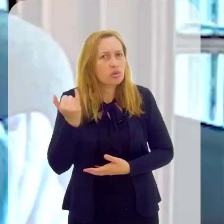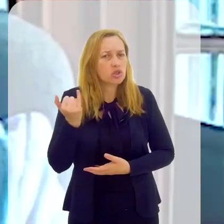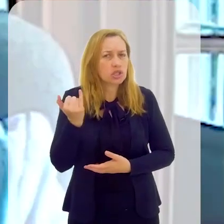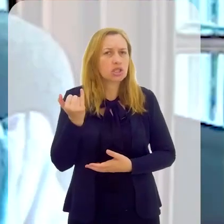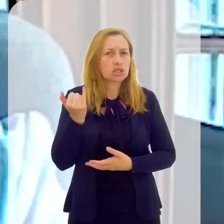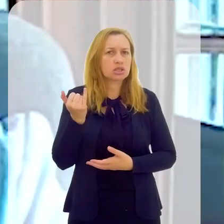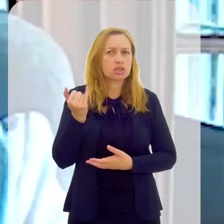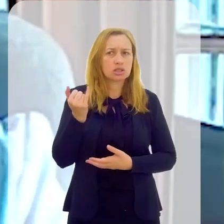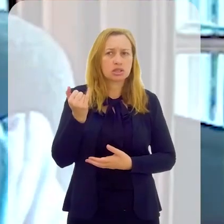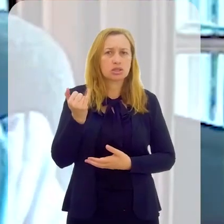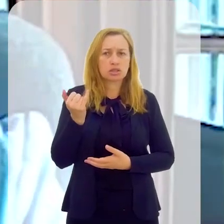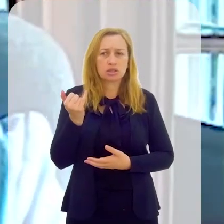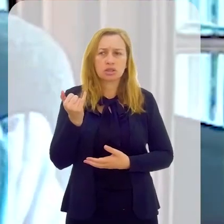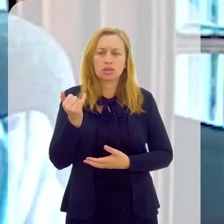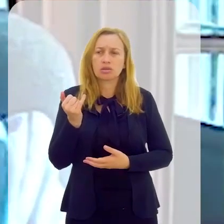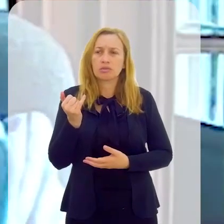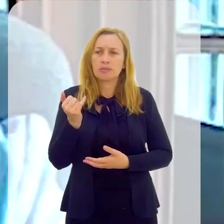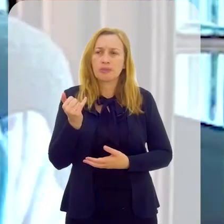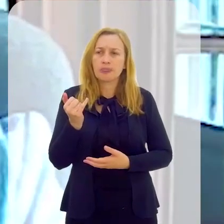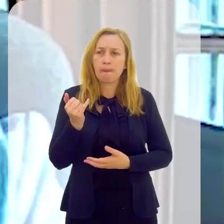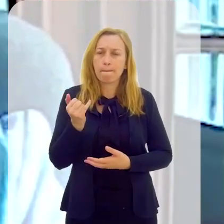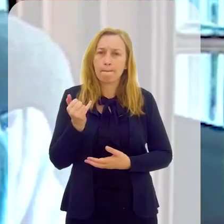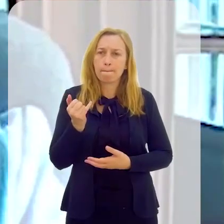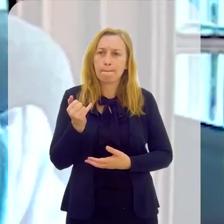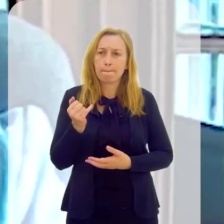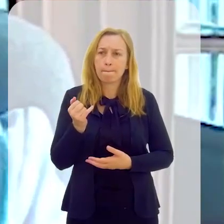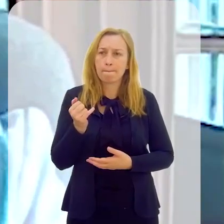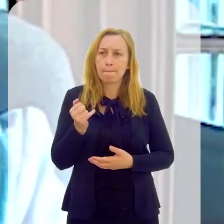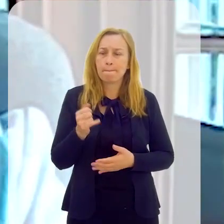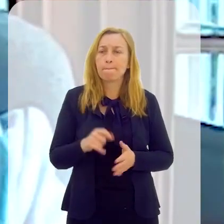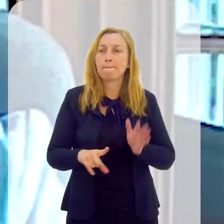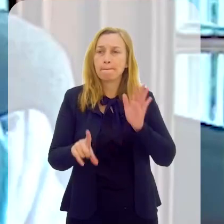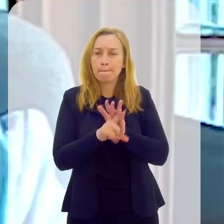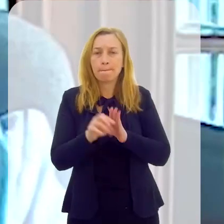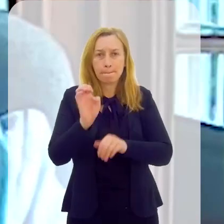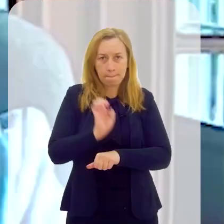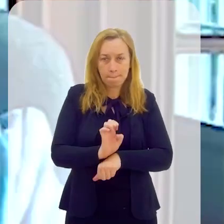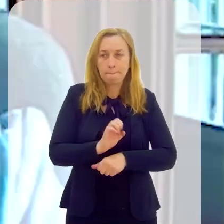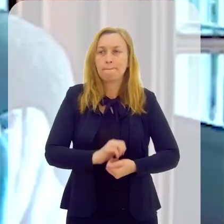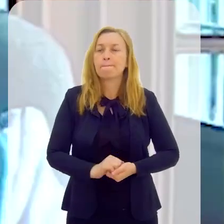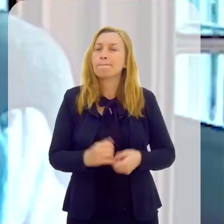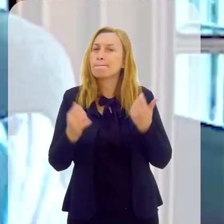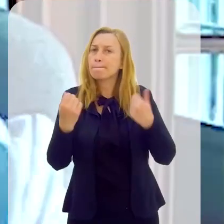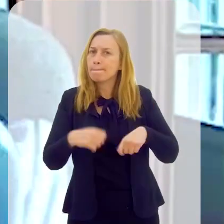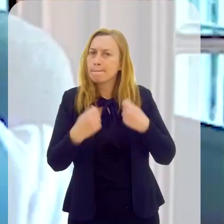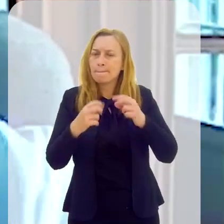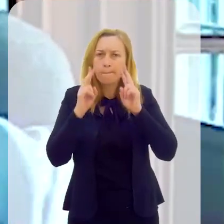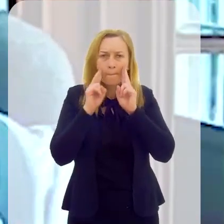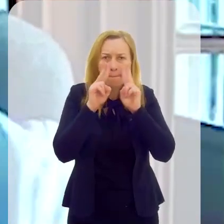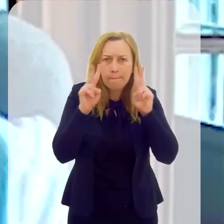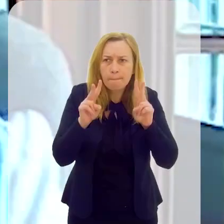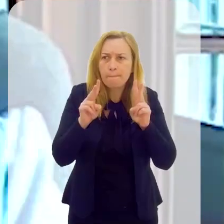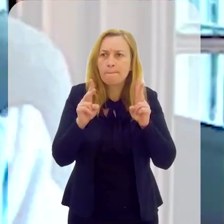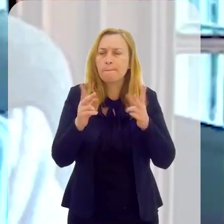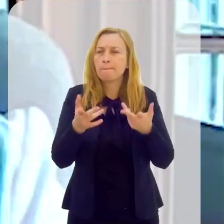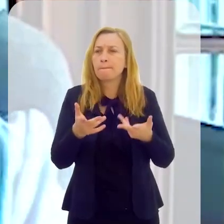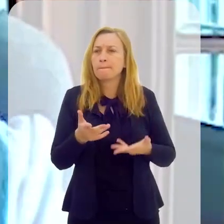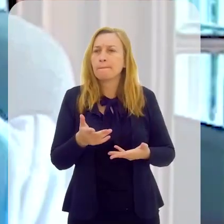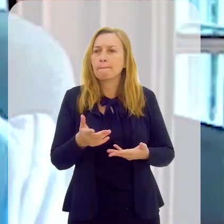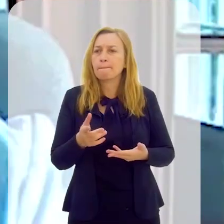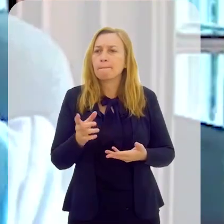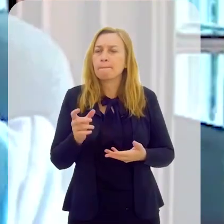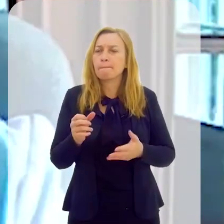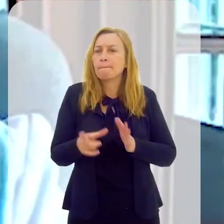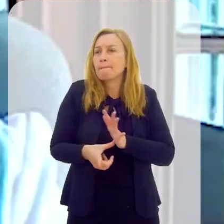um objeto bem, bem nítido para a legislação estadual, né? É preciso